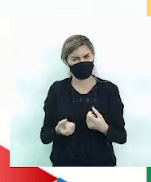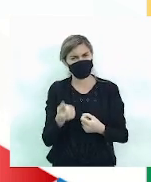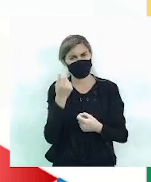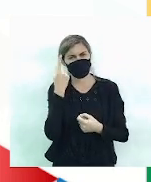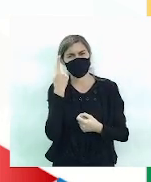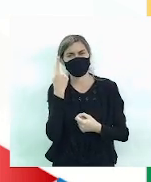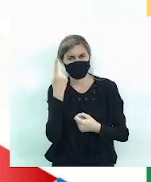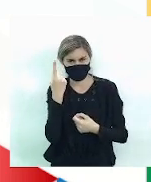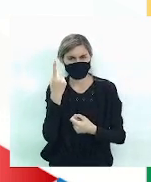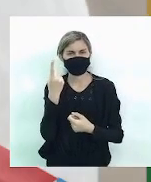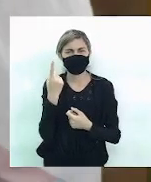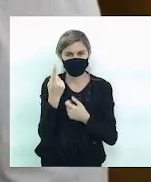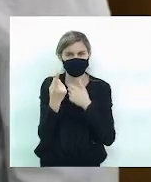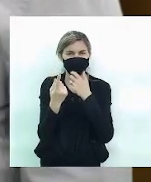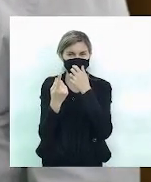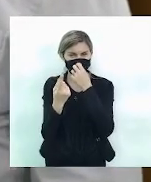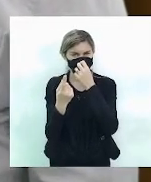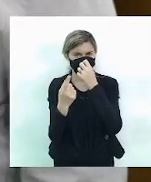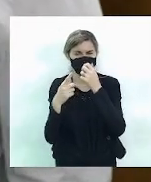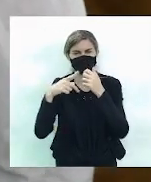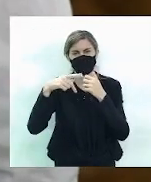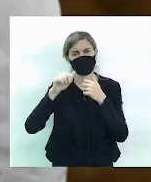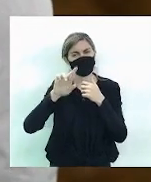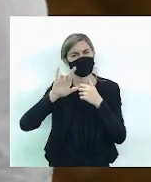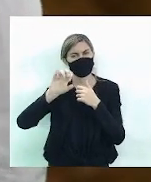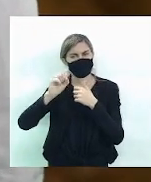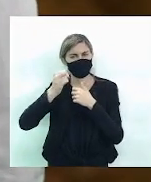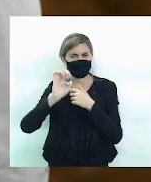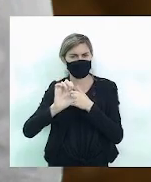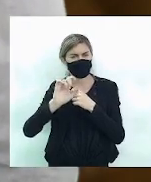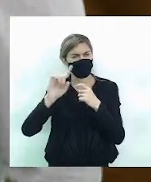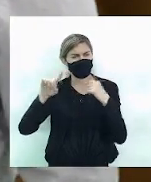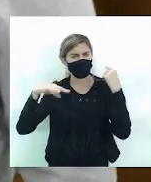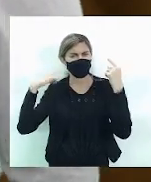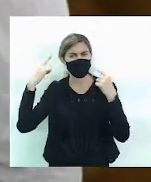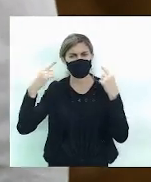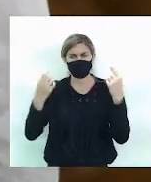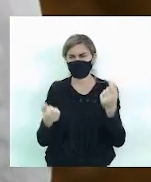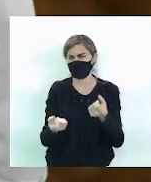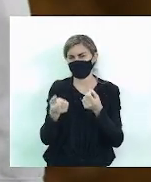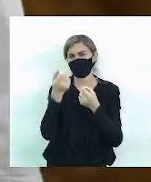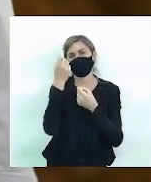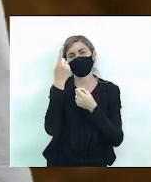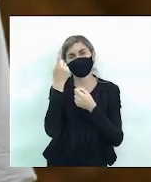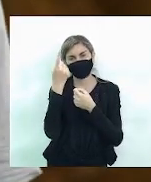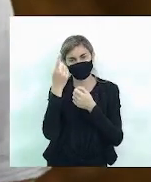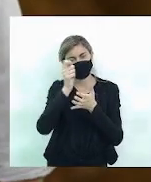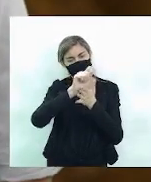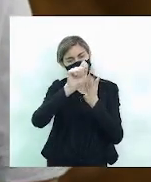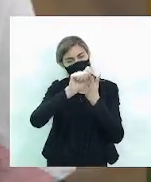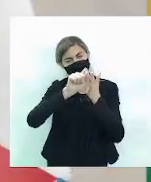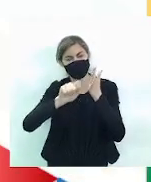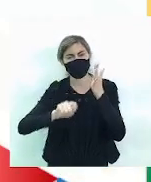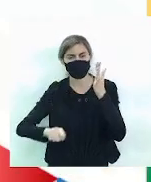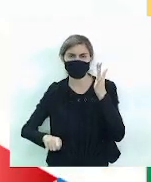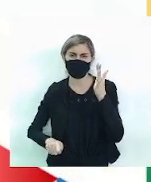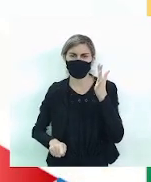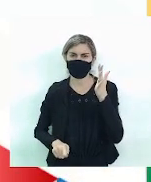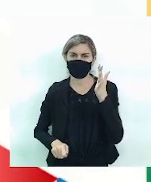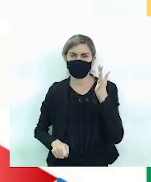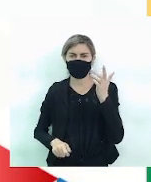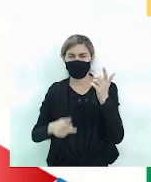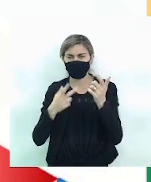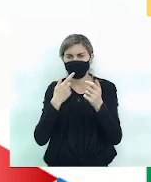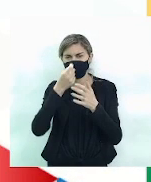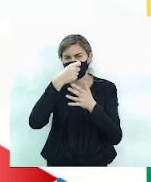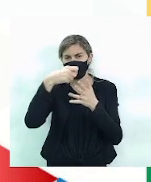Paraíso é bem antitético, né? Paraíso da loucura, né? Não é? O paraíso da loucura. E quando ele diz o seguinte, essa questão do paraíso